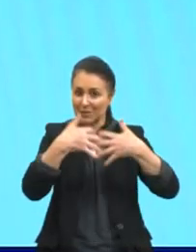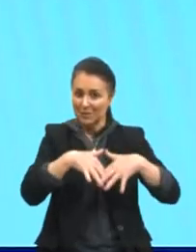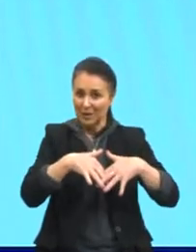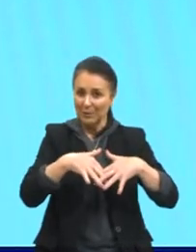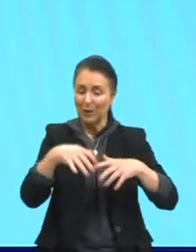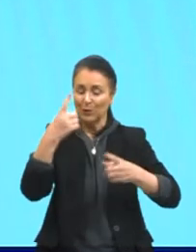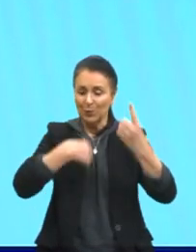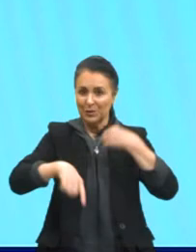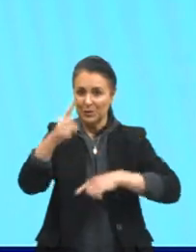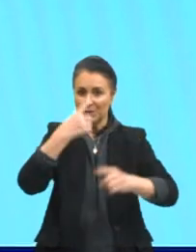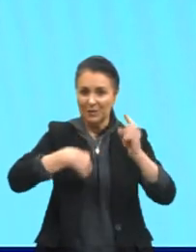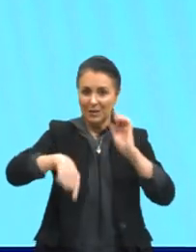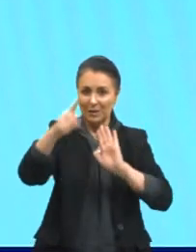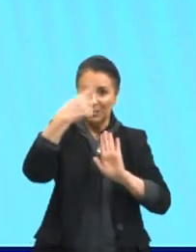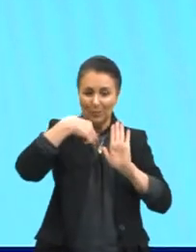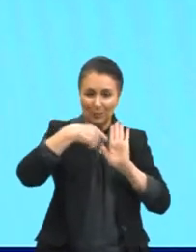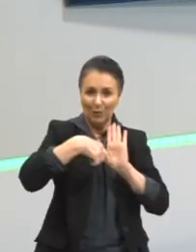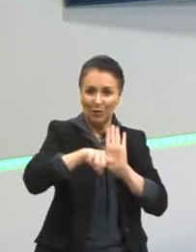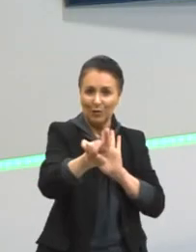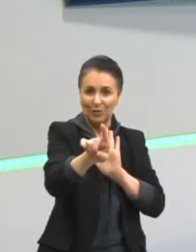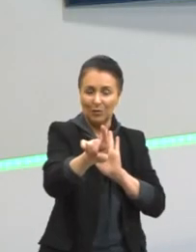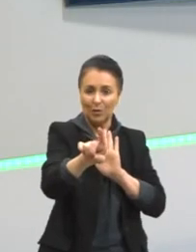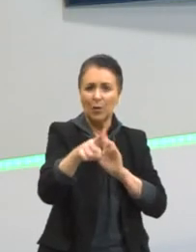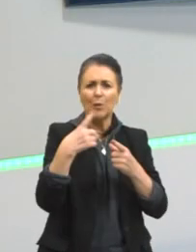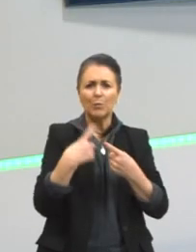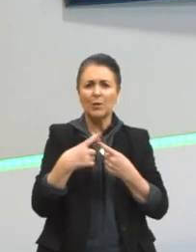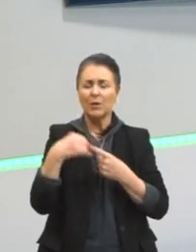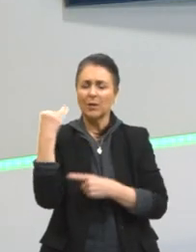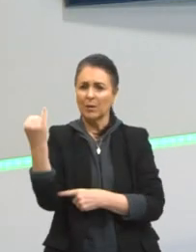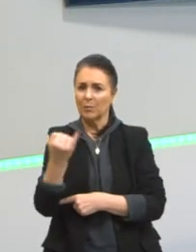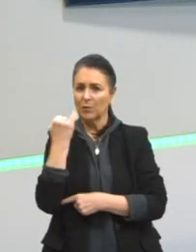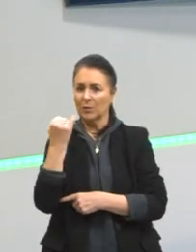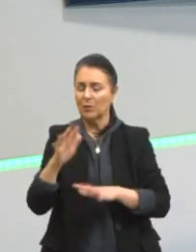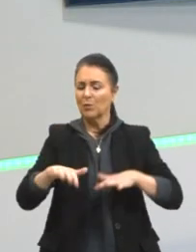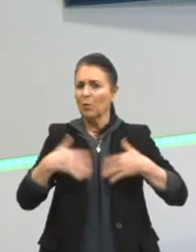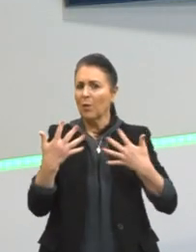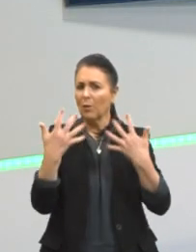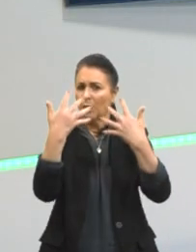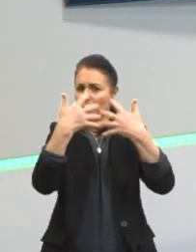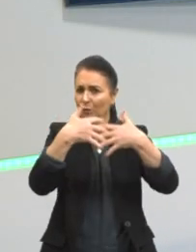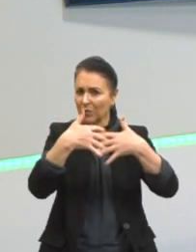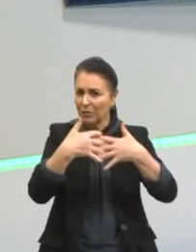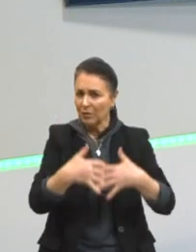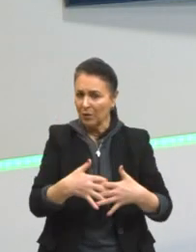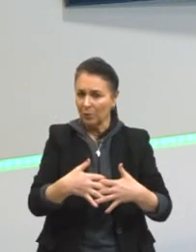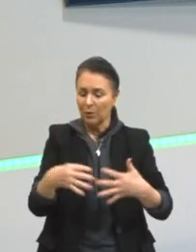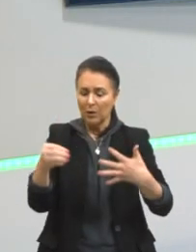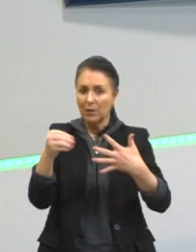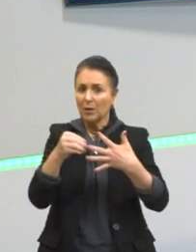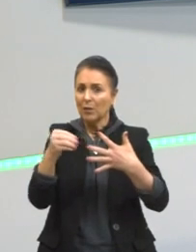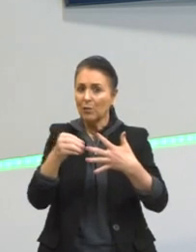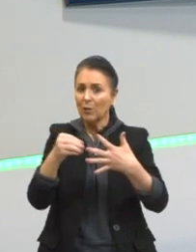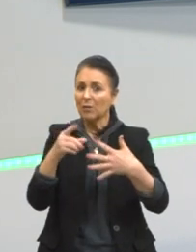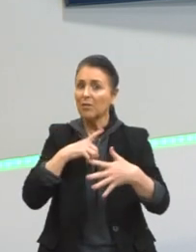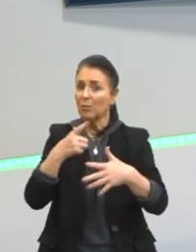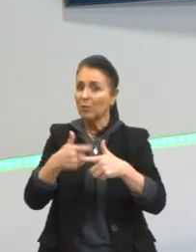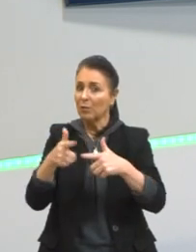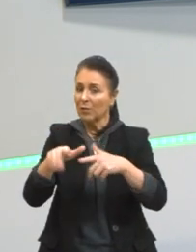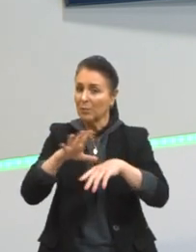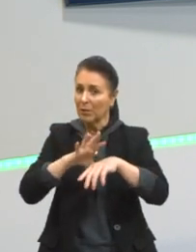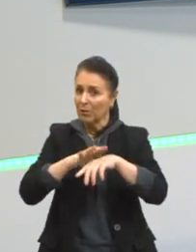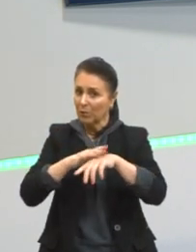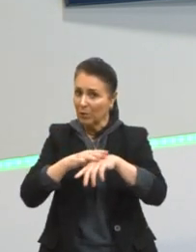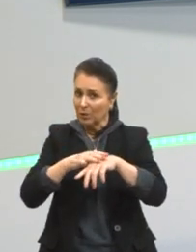tá Para que que serve o neutrófilo qual é a função envolve as células doentes e as